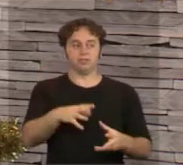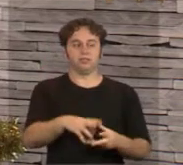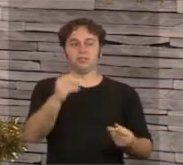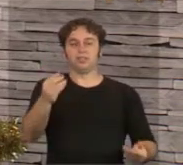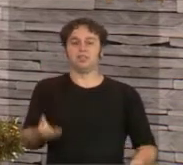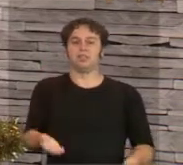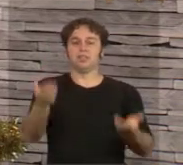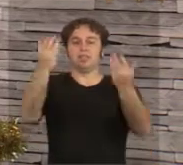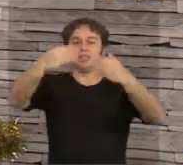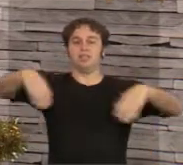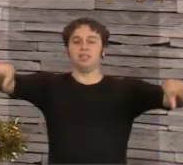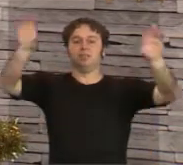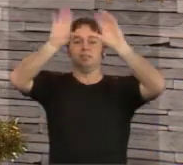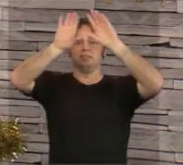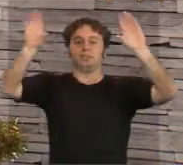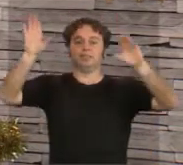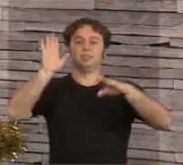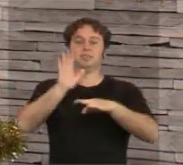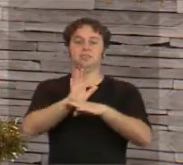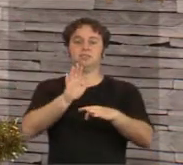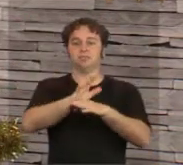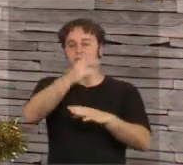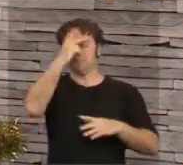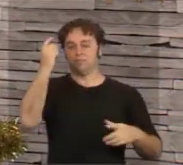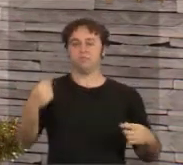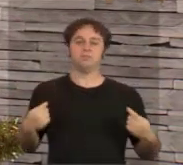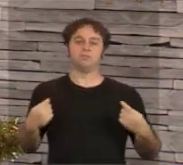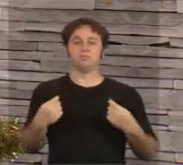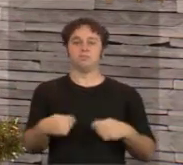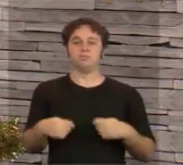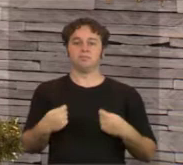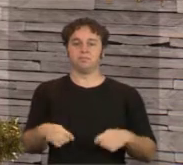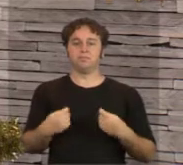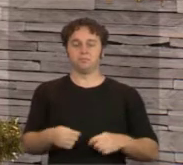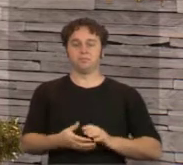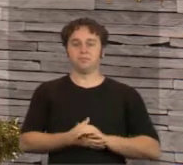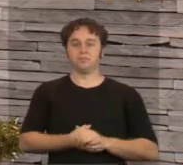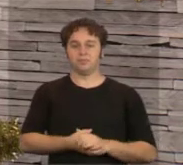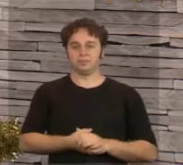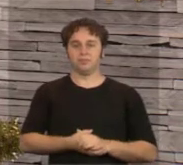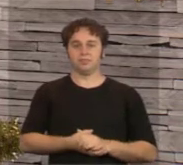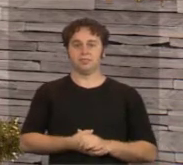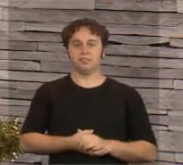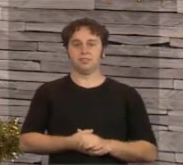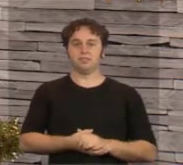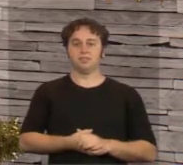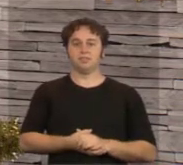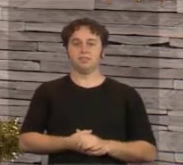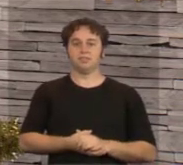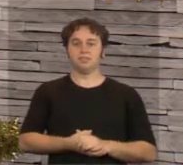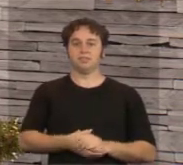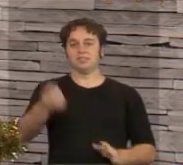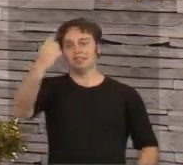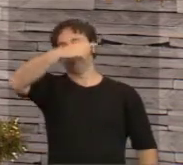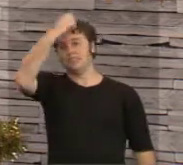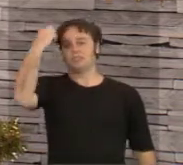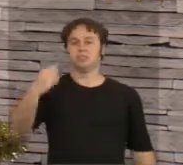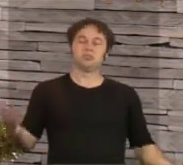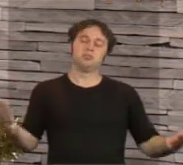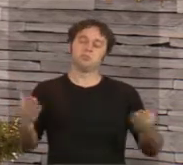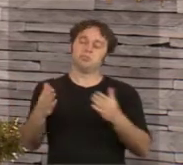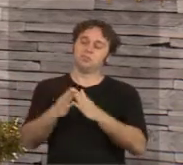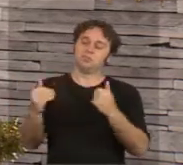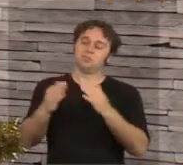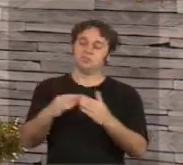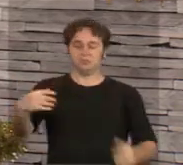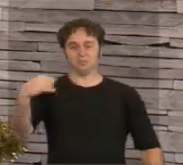do fogo do inferno, levai as almas todas para o céu e socorrei principalmente as que mais precisarem. Santo Isidoro de